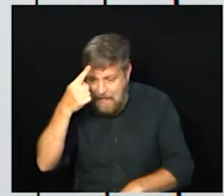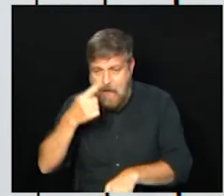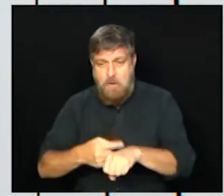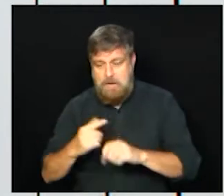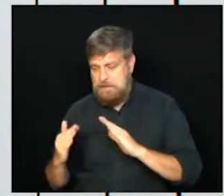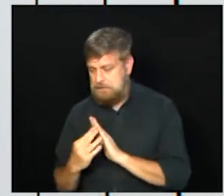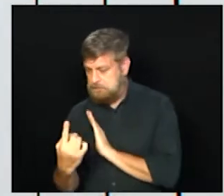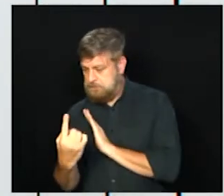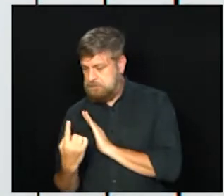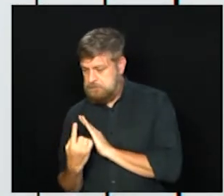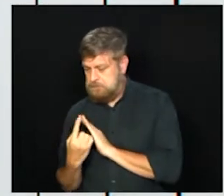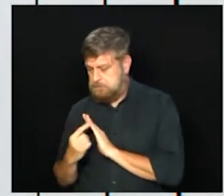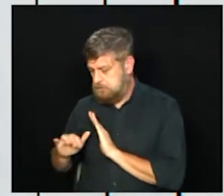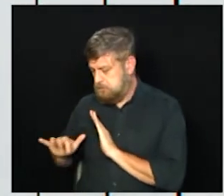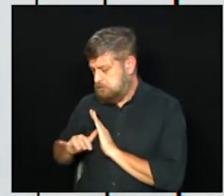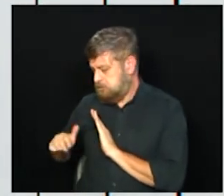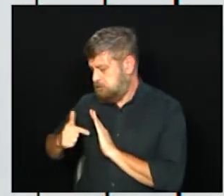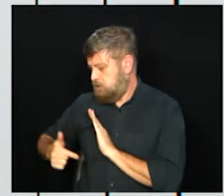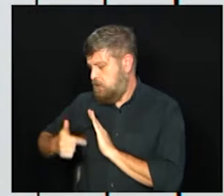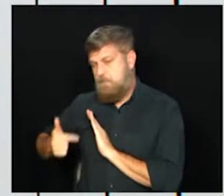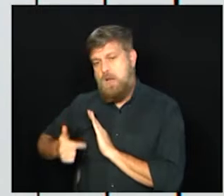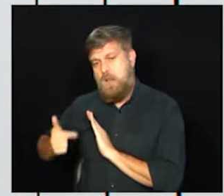casa, no home office, né,